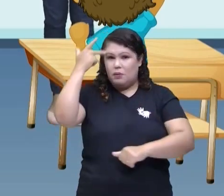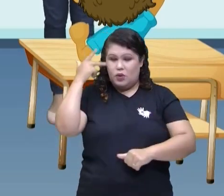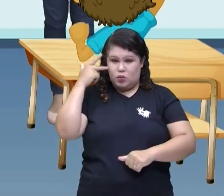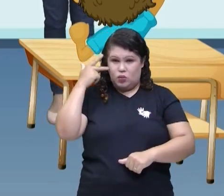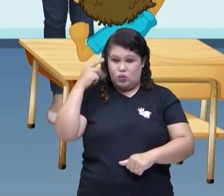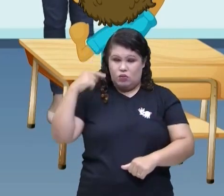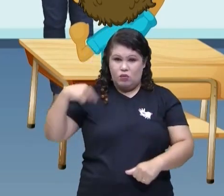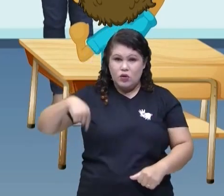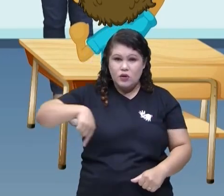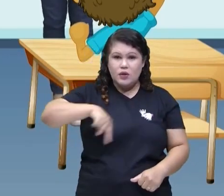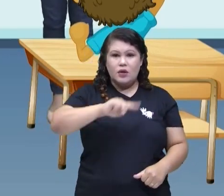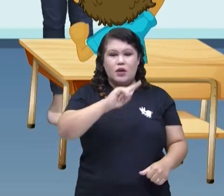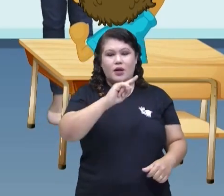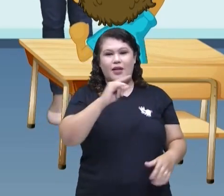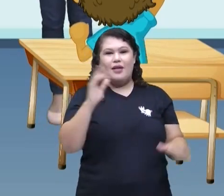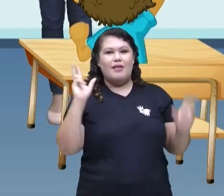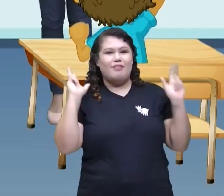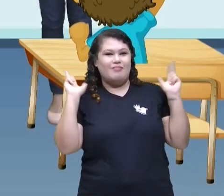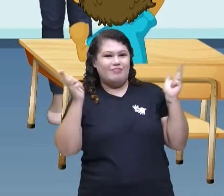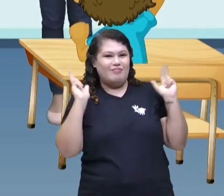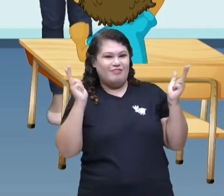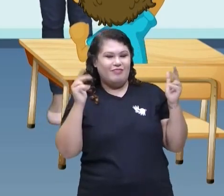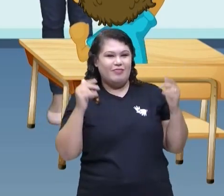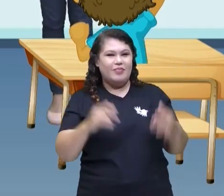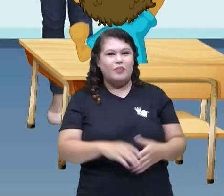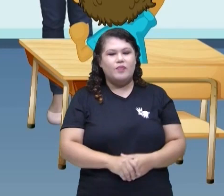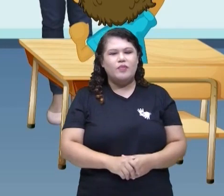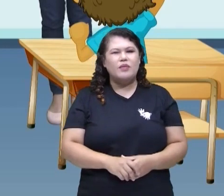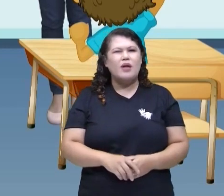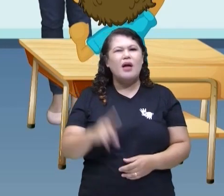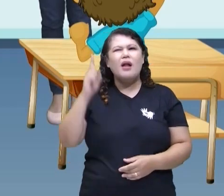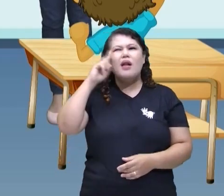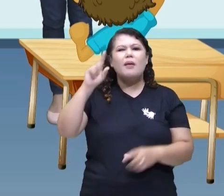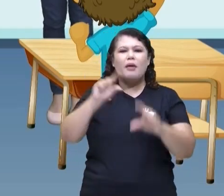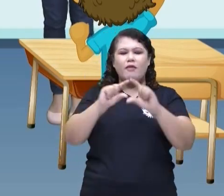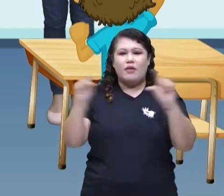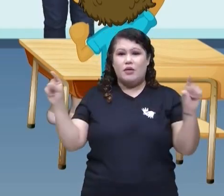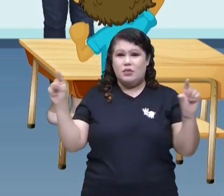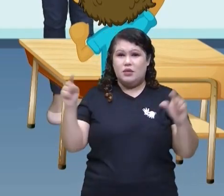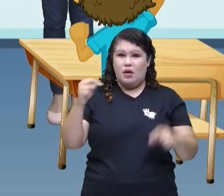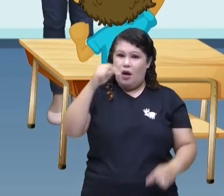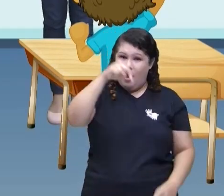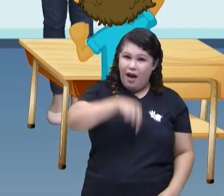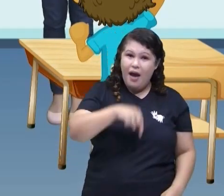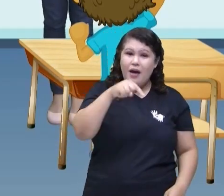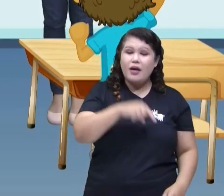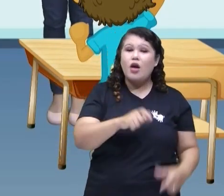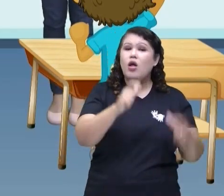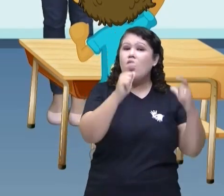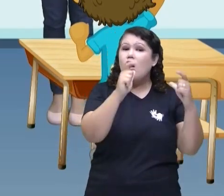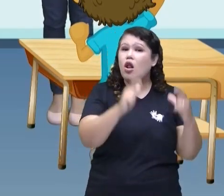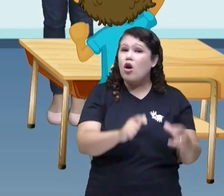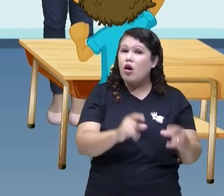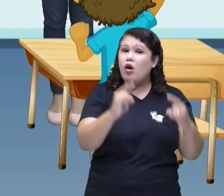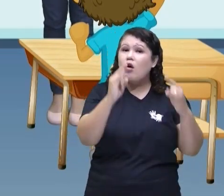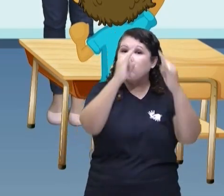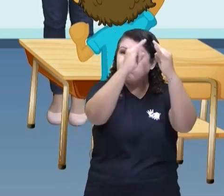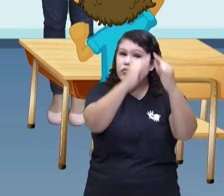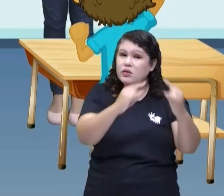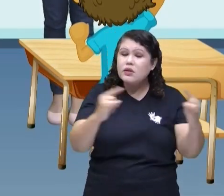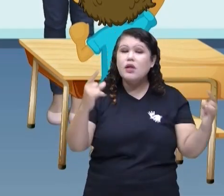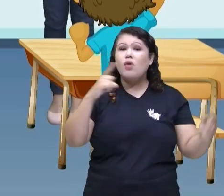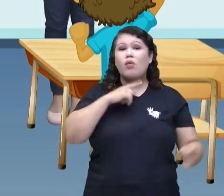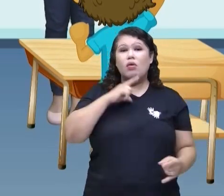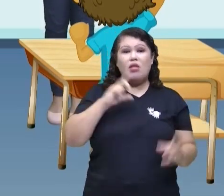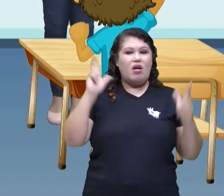ir se divertir. Você se lembra qual era a frase? Aqui é um local de muita diversão.